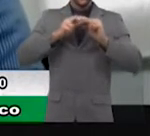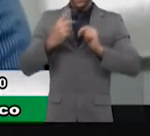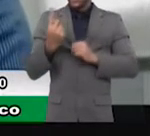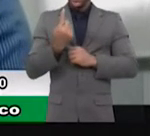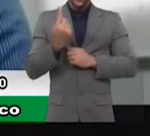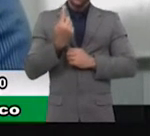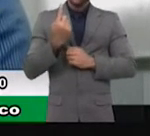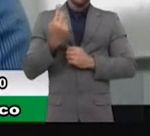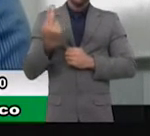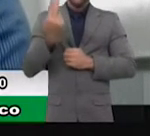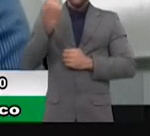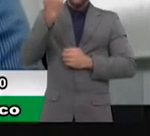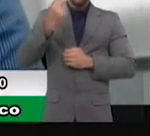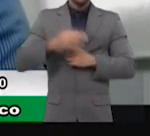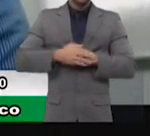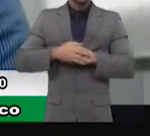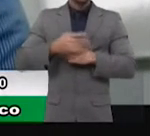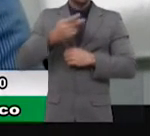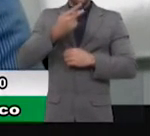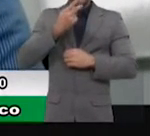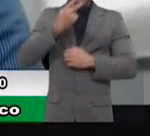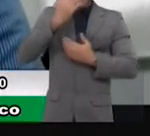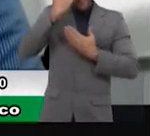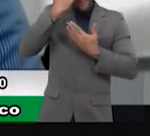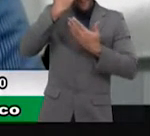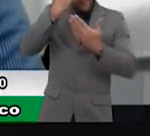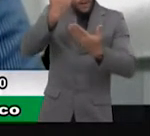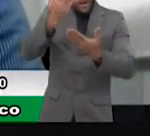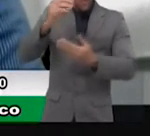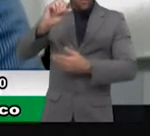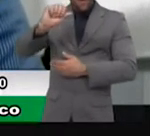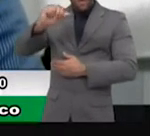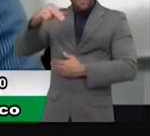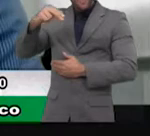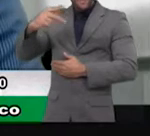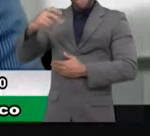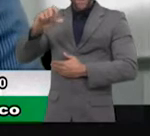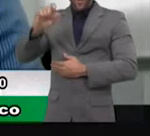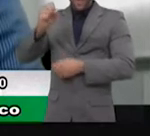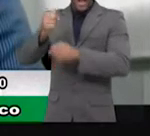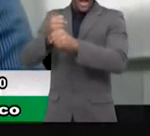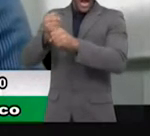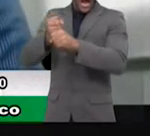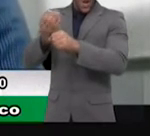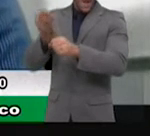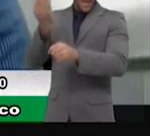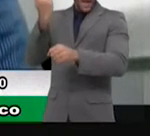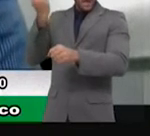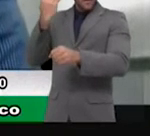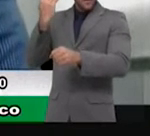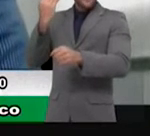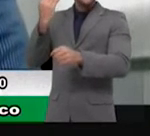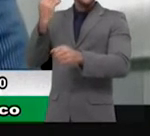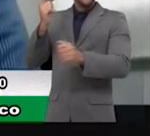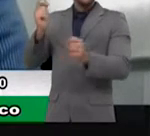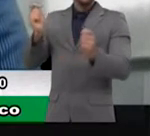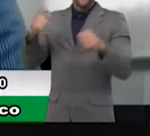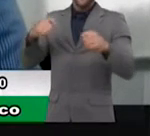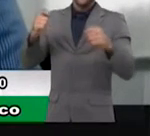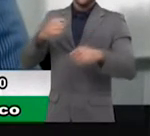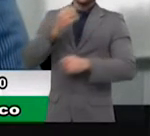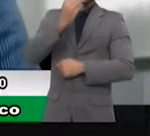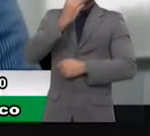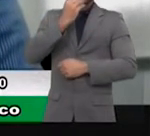muito obrigado pela oportunidade há anos atrás, mas que hoje eu permaneço aqui nessa Câmara com